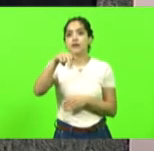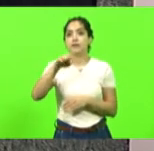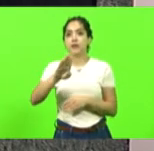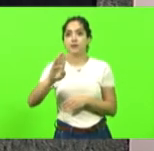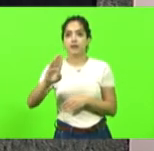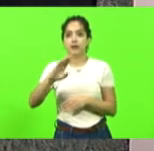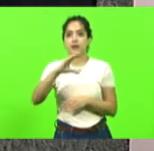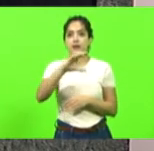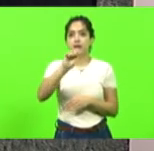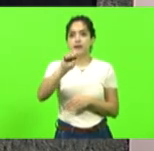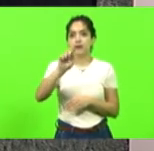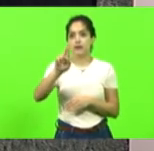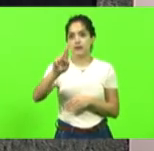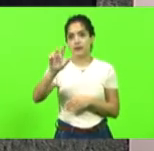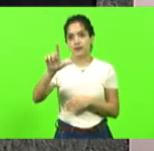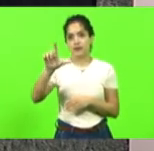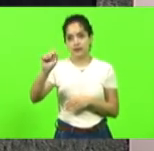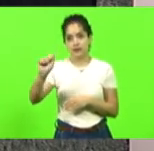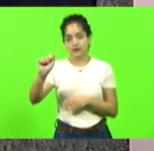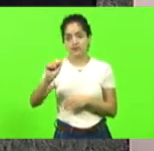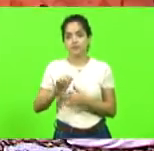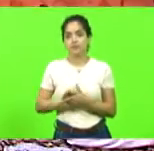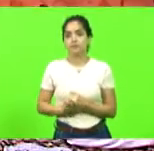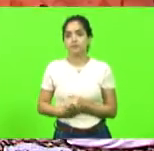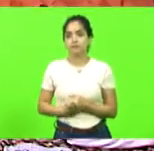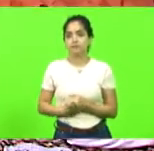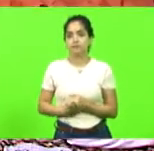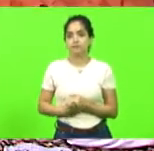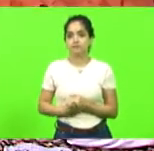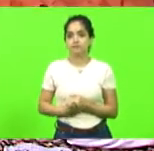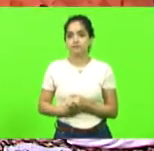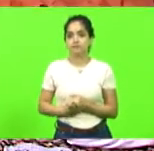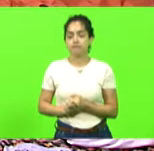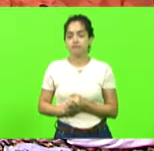de Oliveira Guimarães, para fazer uso da palavra.